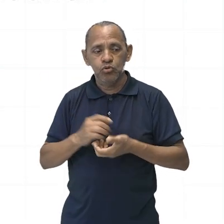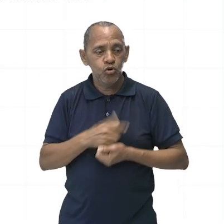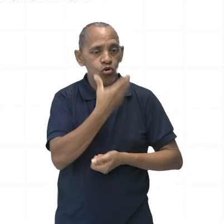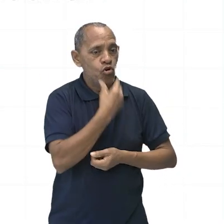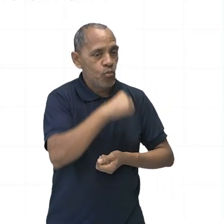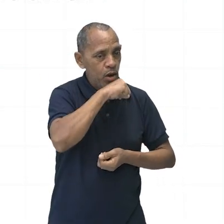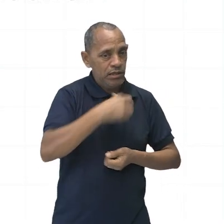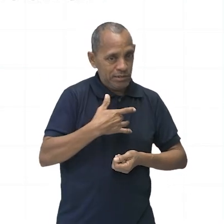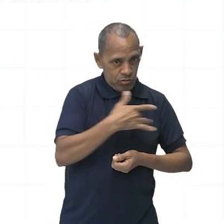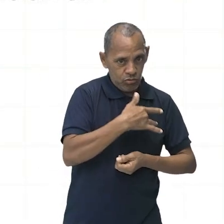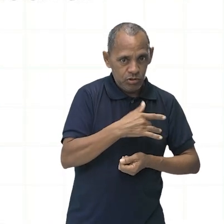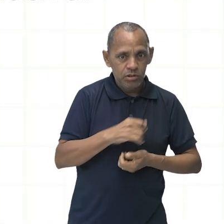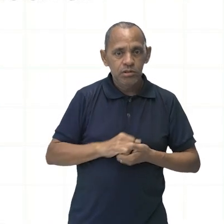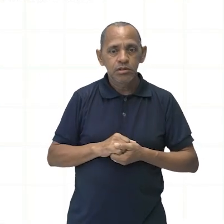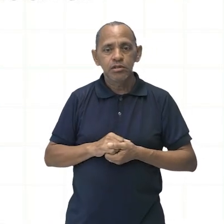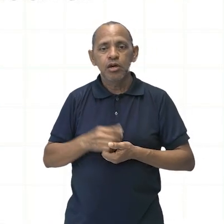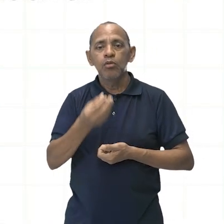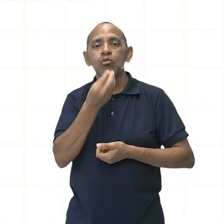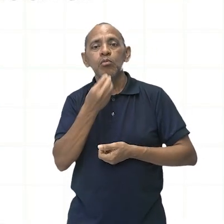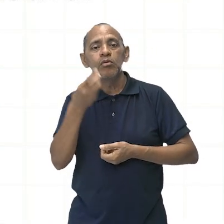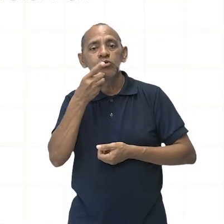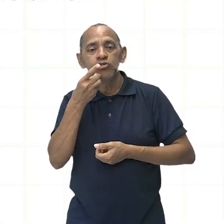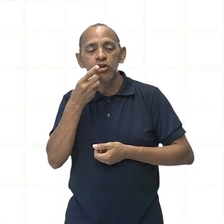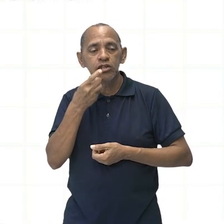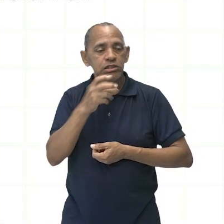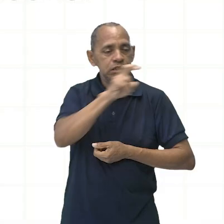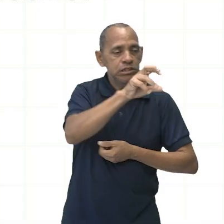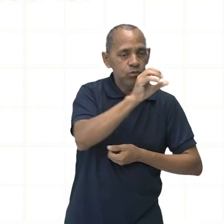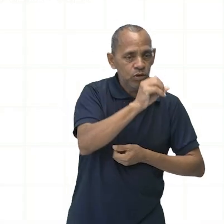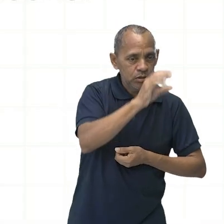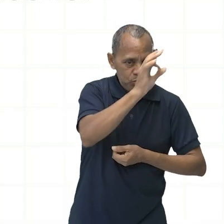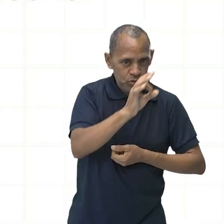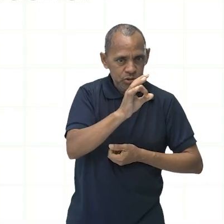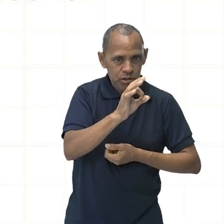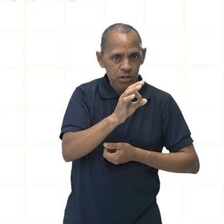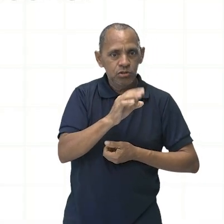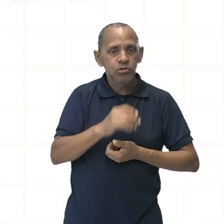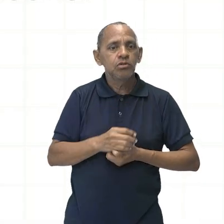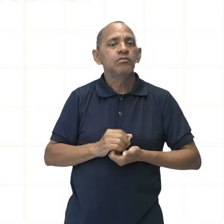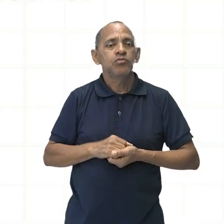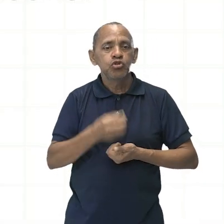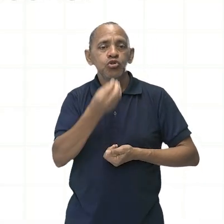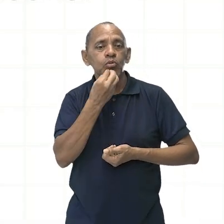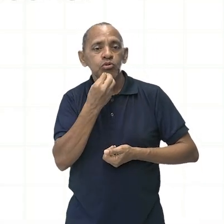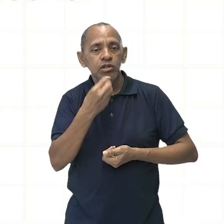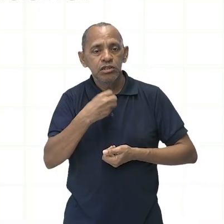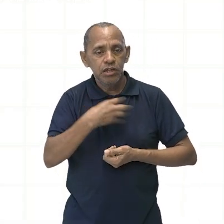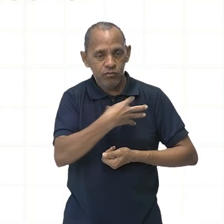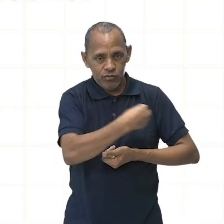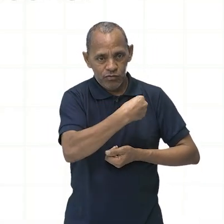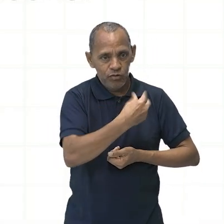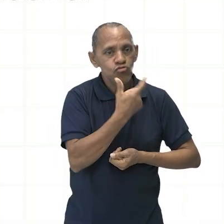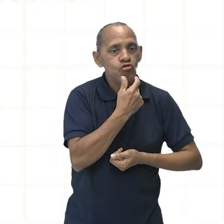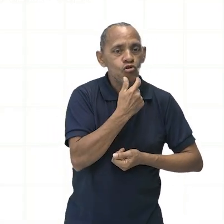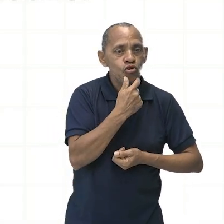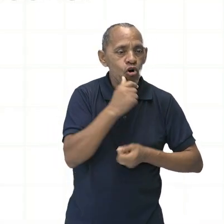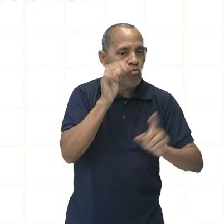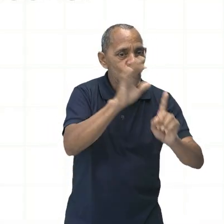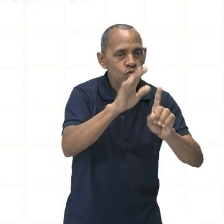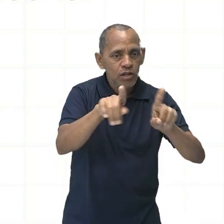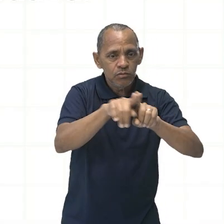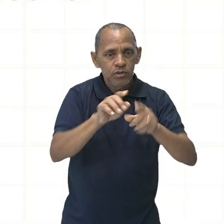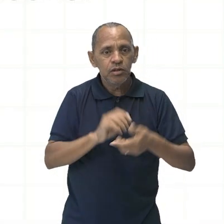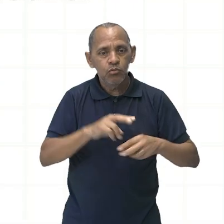de transmissão para os filhos é 50% de chance de ter um filho homem afetado com